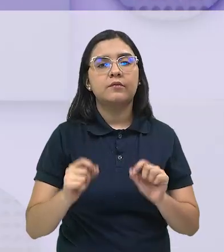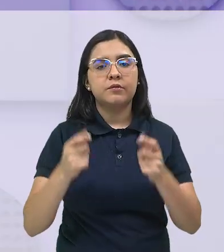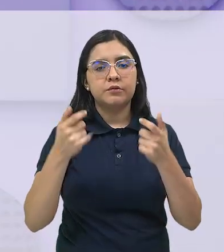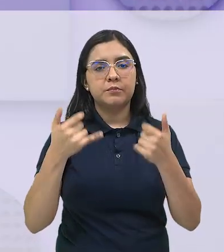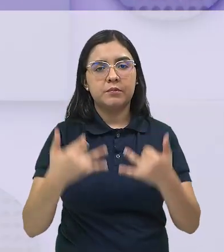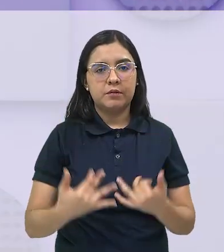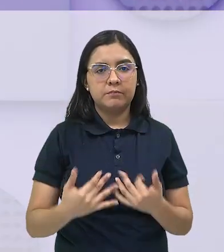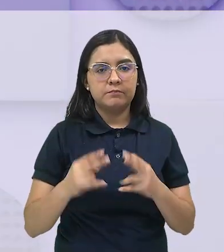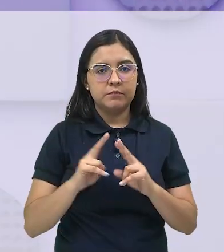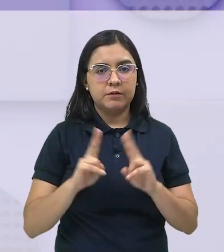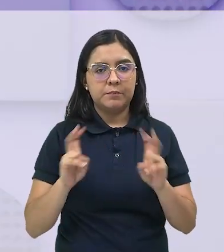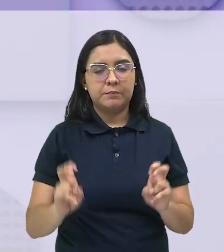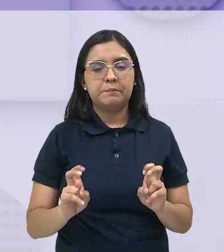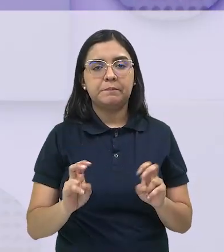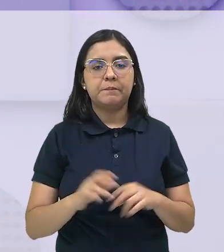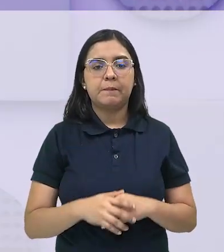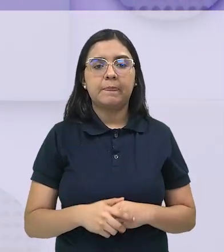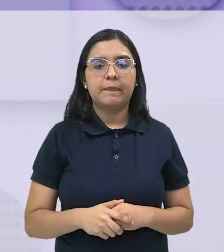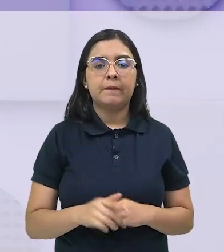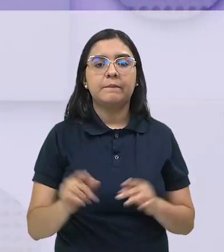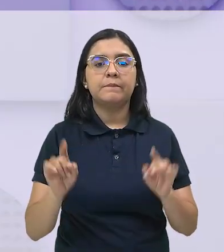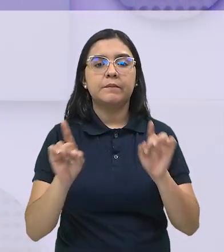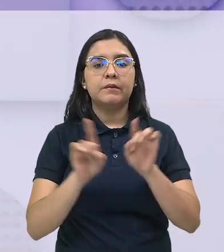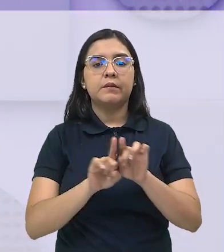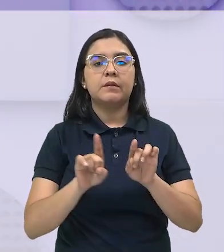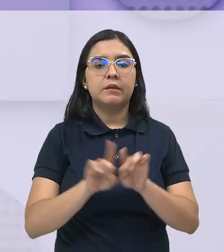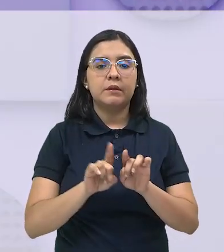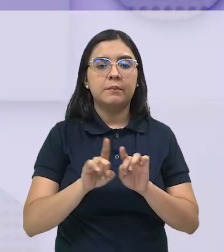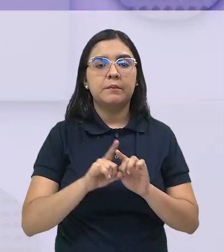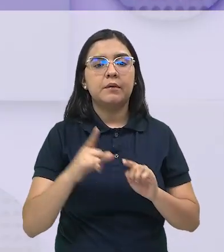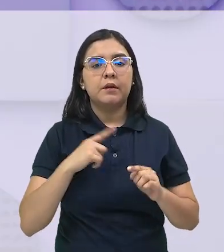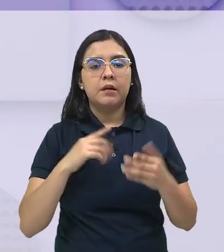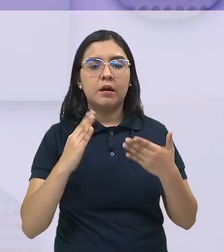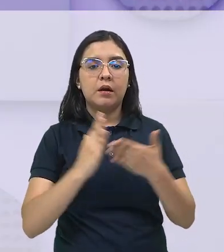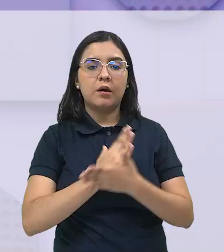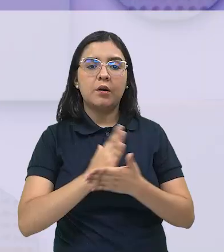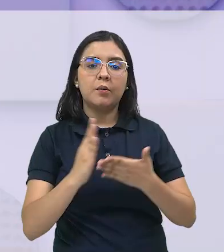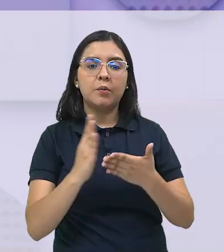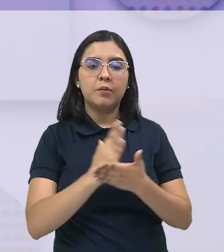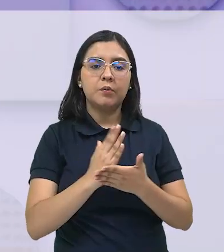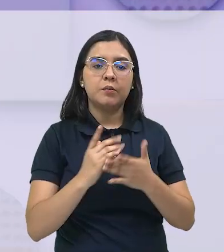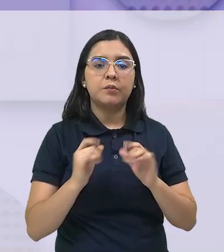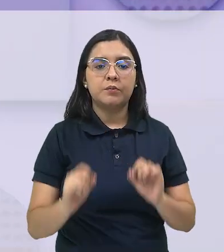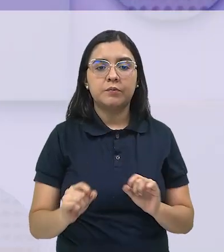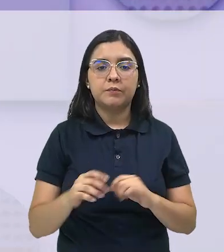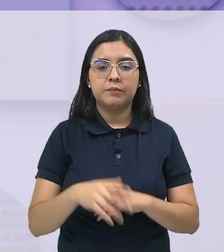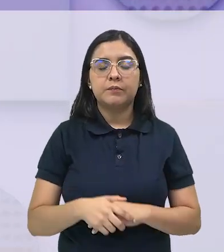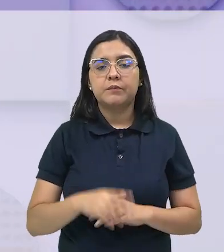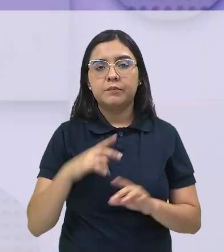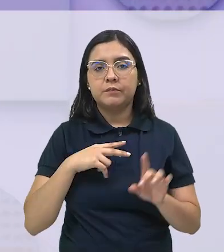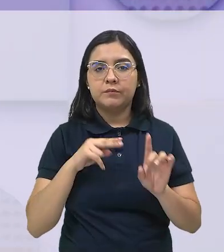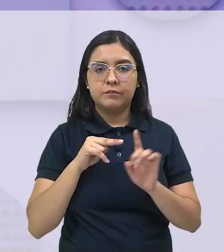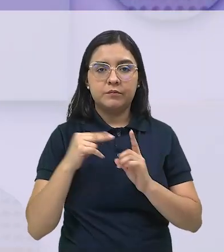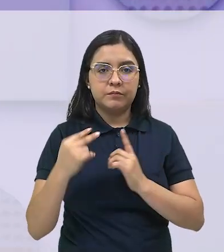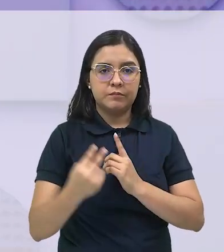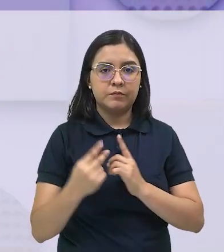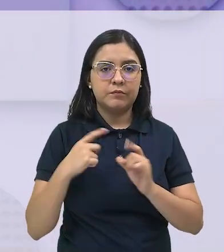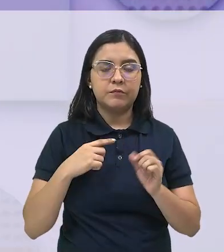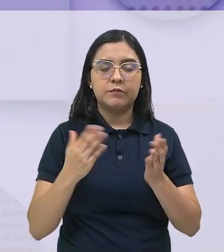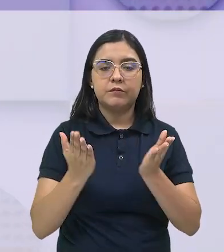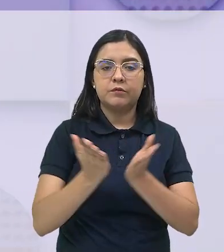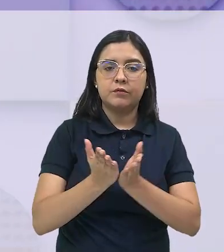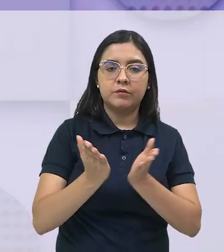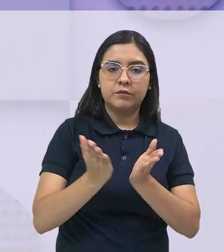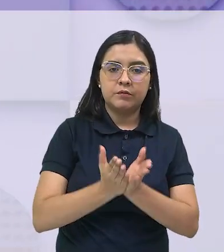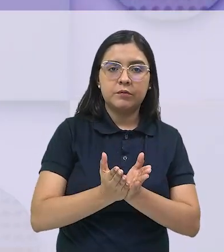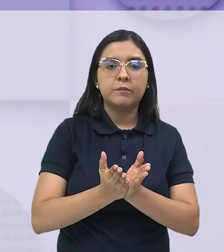falar sobre isso. Mais recentemente, nós temos já alguns movimentos do ponto de vista evangélico, por exemplo, o